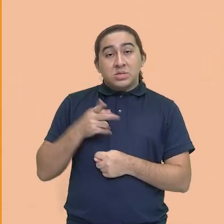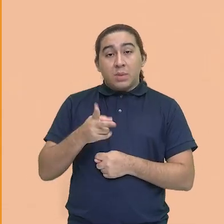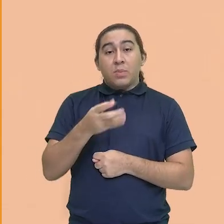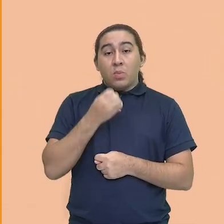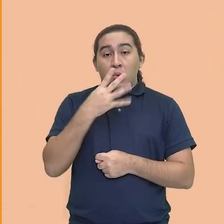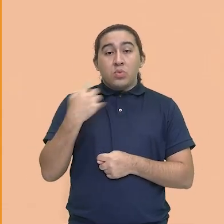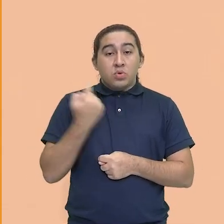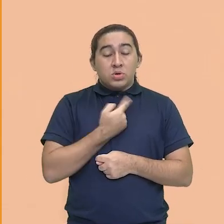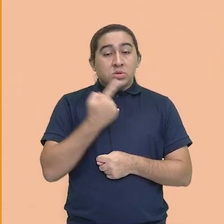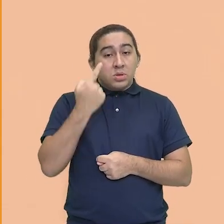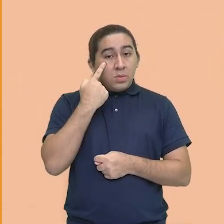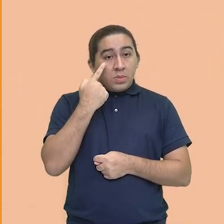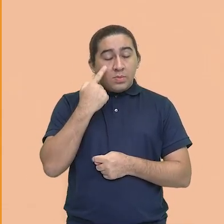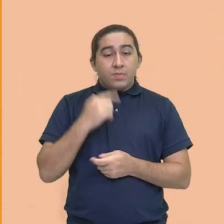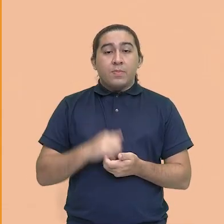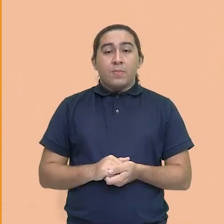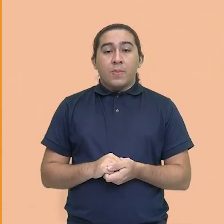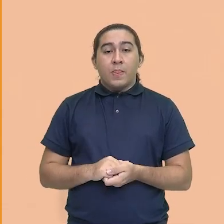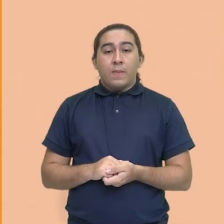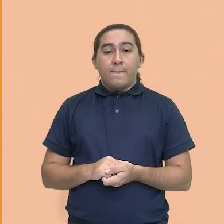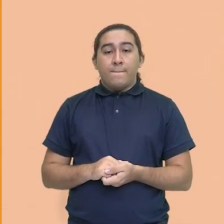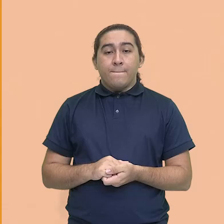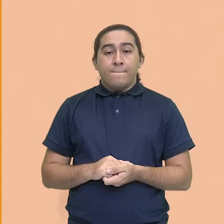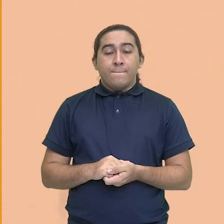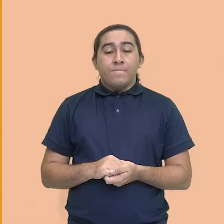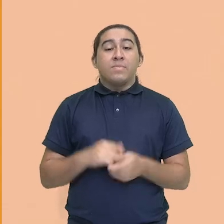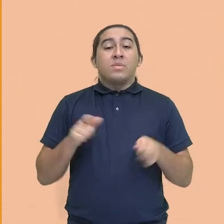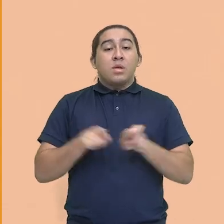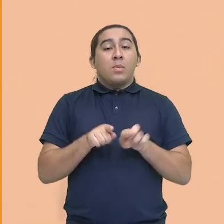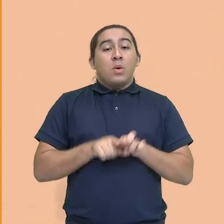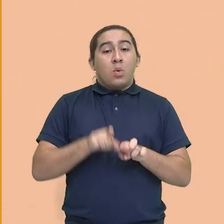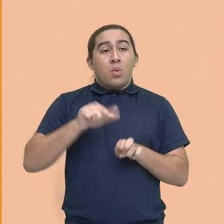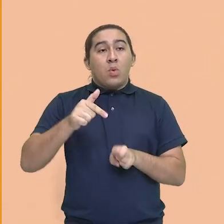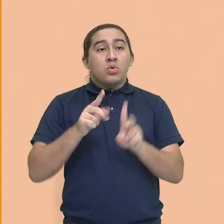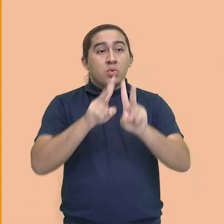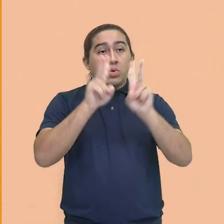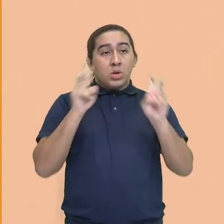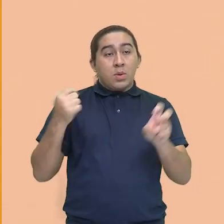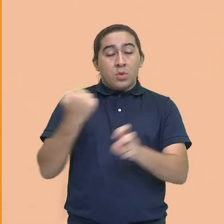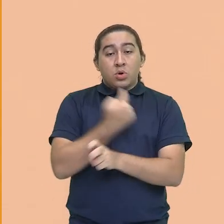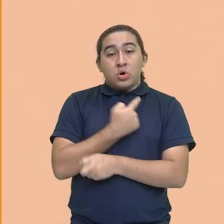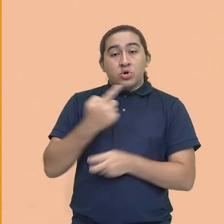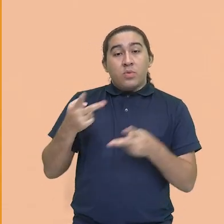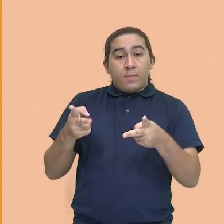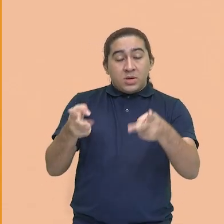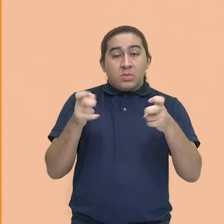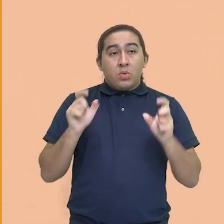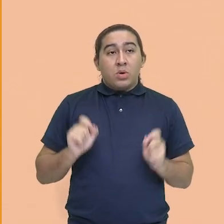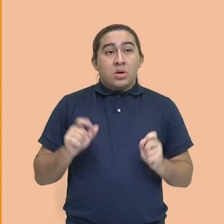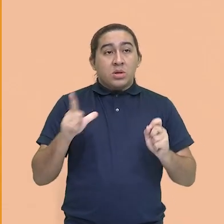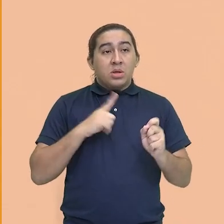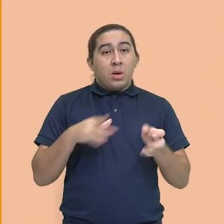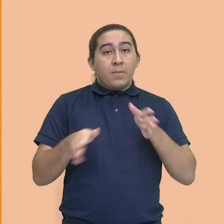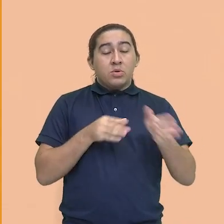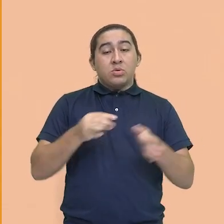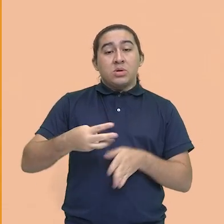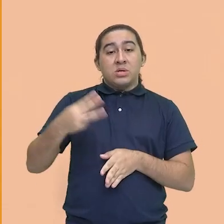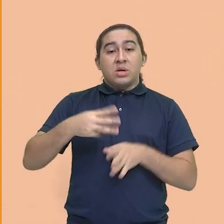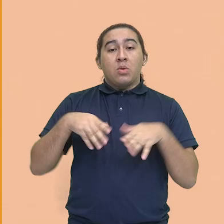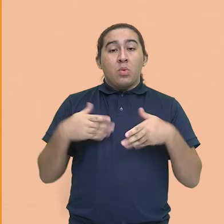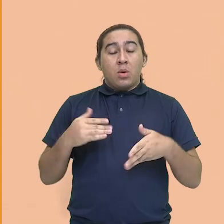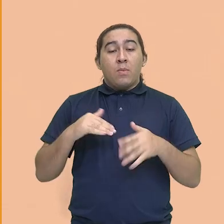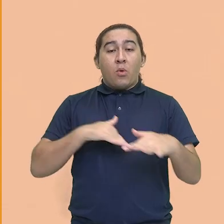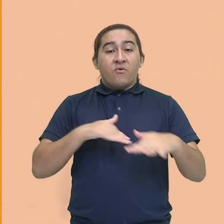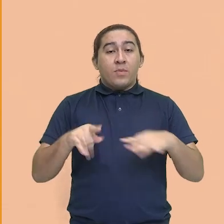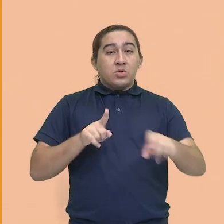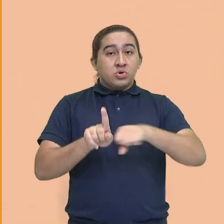acompanhar. Gente, outra coisa, mudando de assunto, outra coisa que a gente viu aqui na nossa unidade 3 foi sobre os movimentos